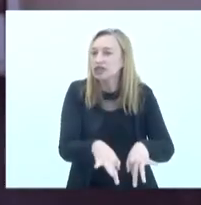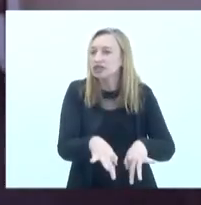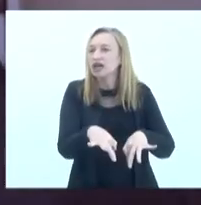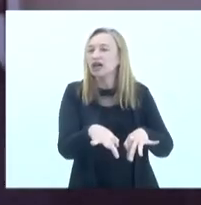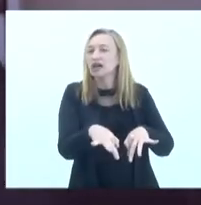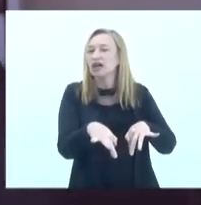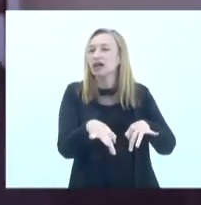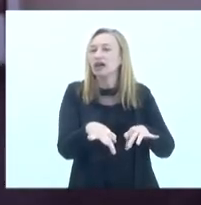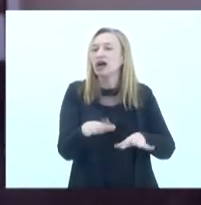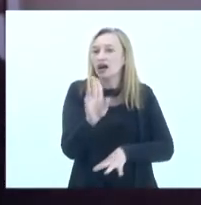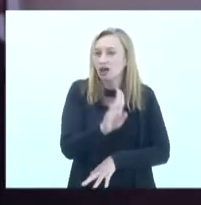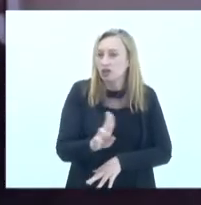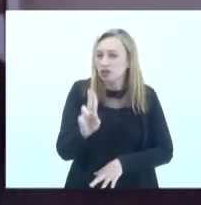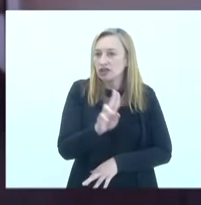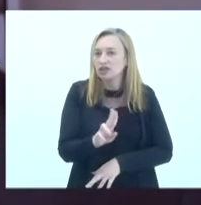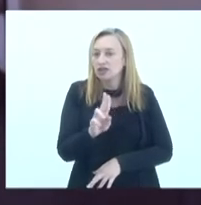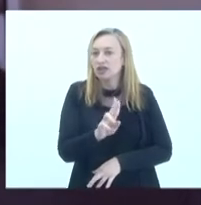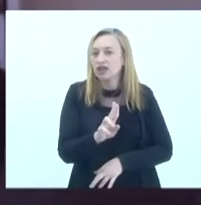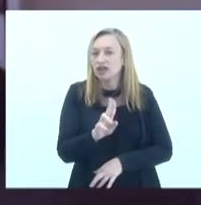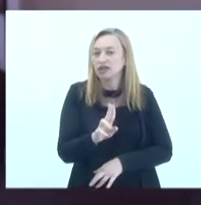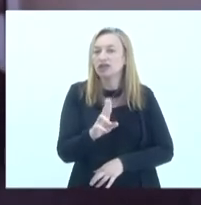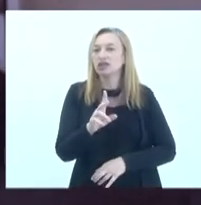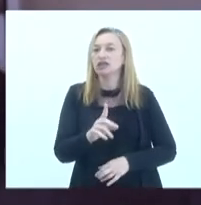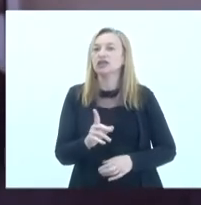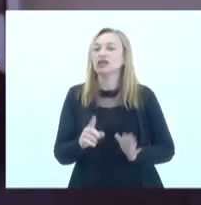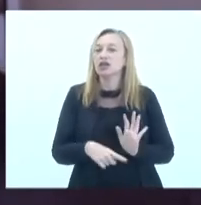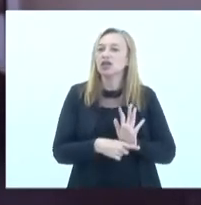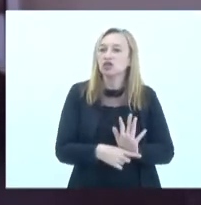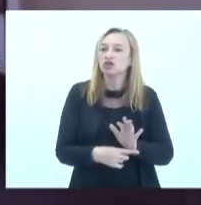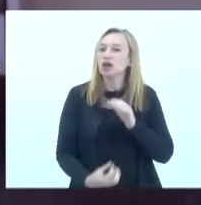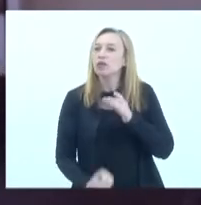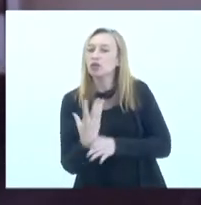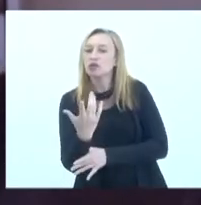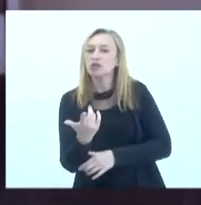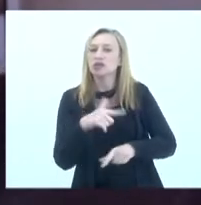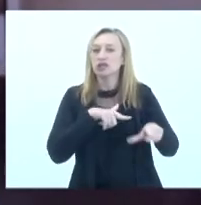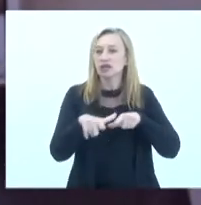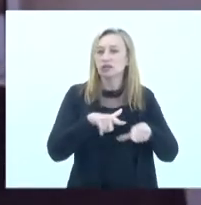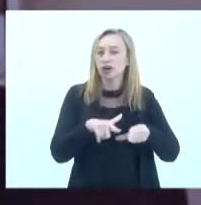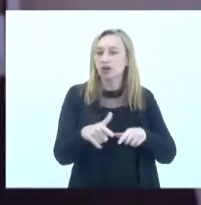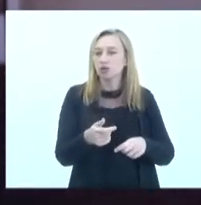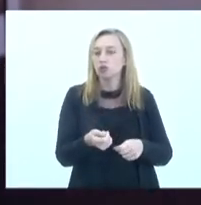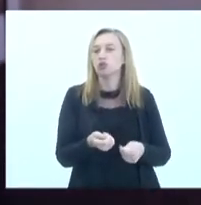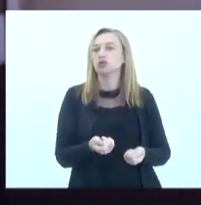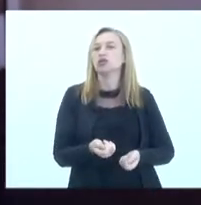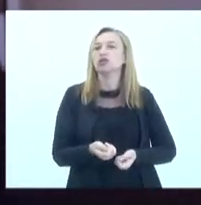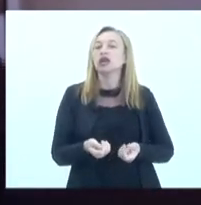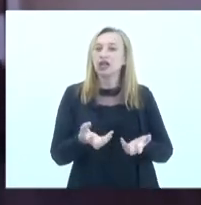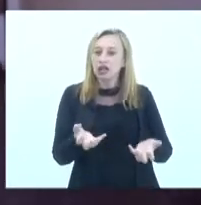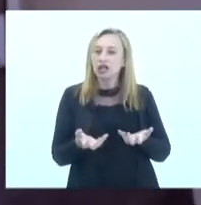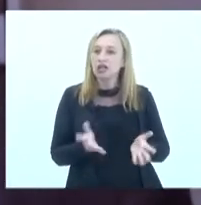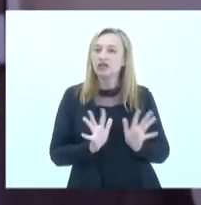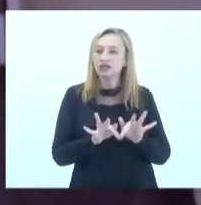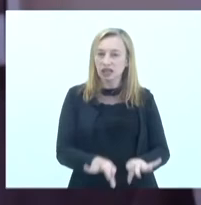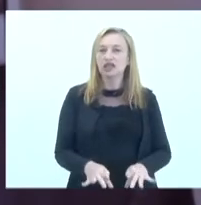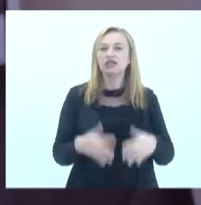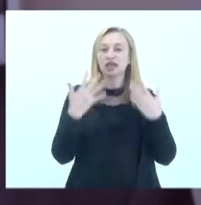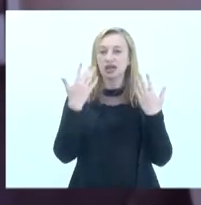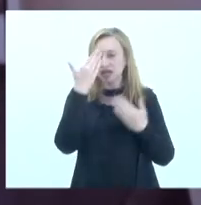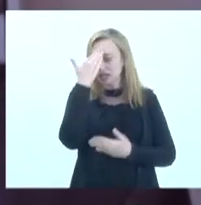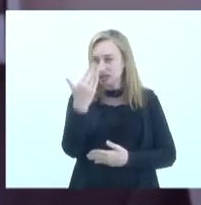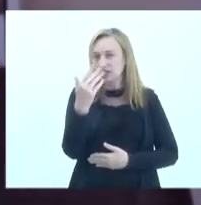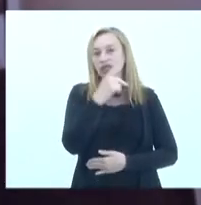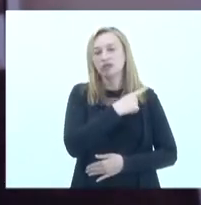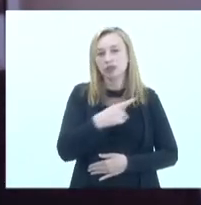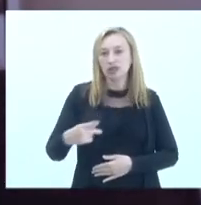capacidade intelectual do município como todo de produzir emprego e renda. Então, eu queria mais uma vez, concluindo, agradecer ao presidente